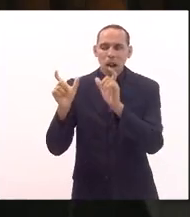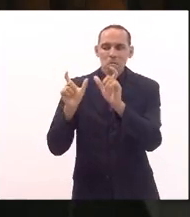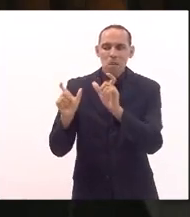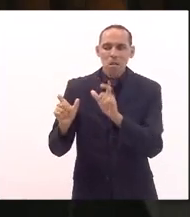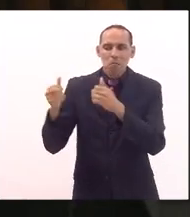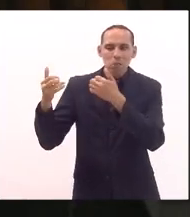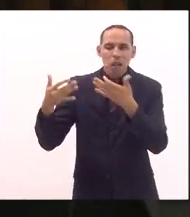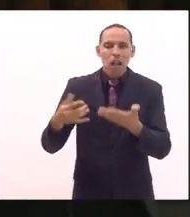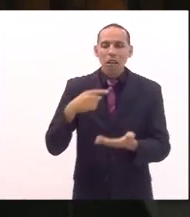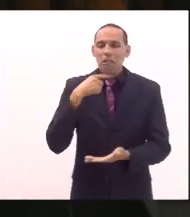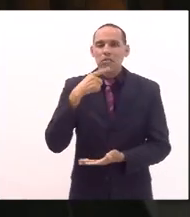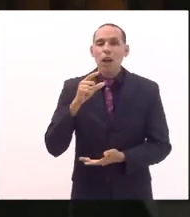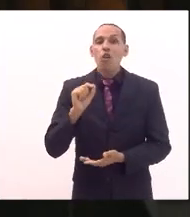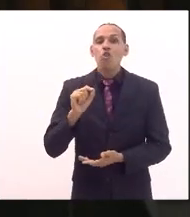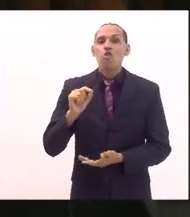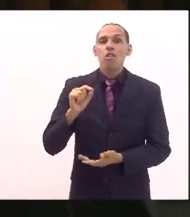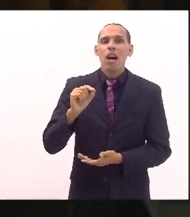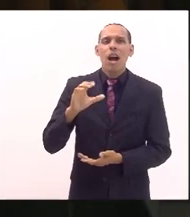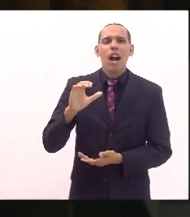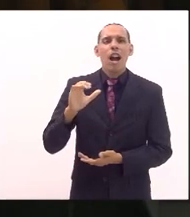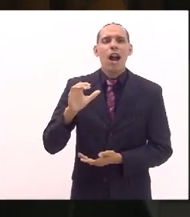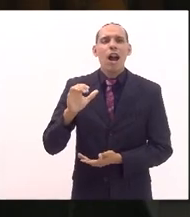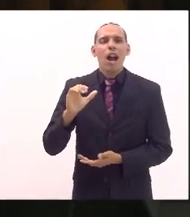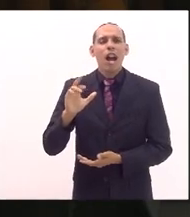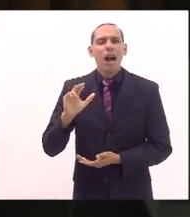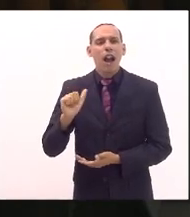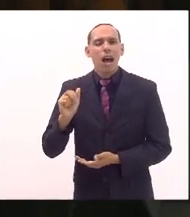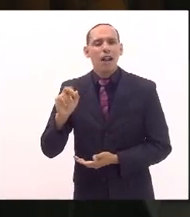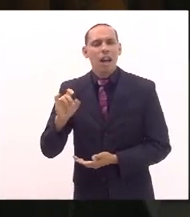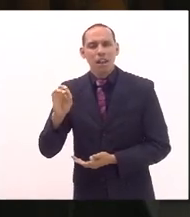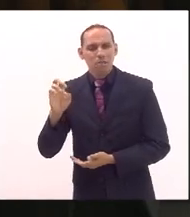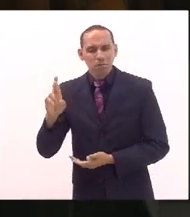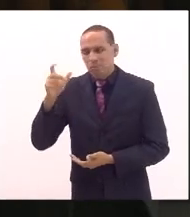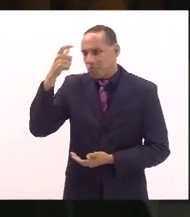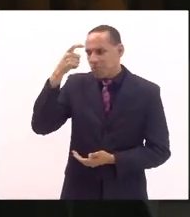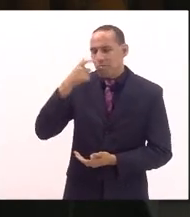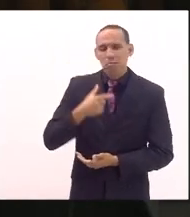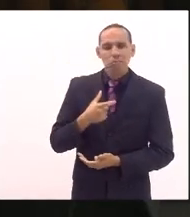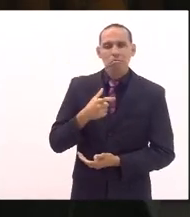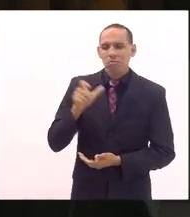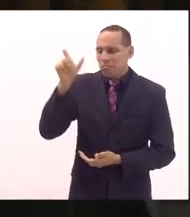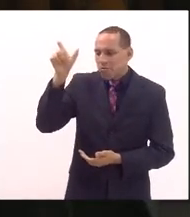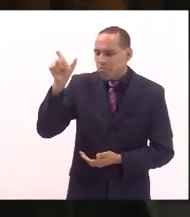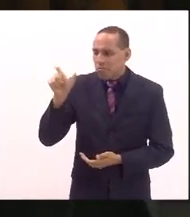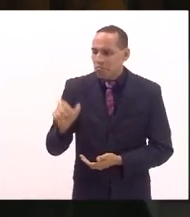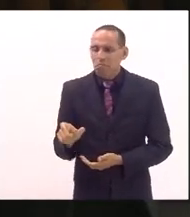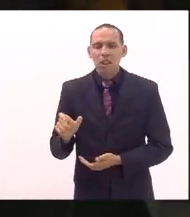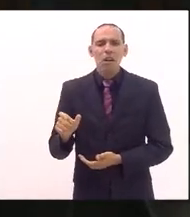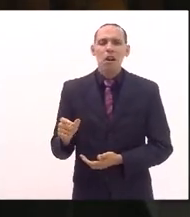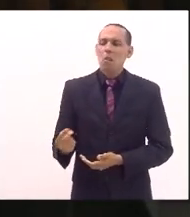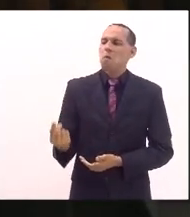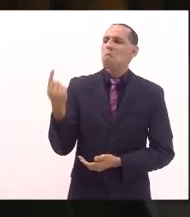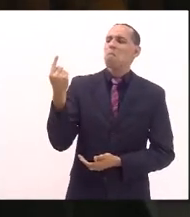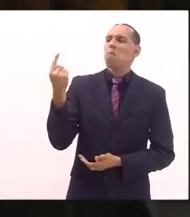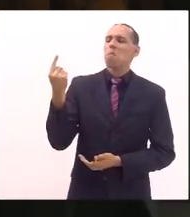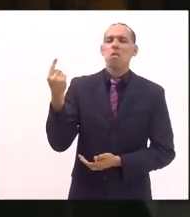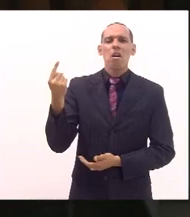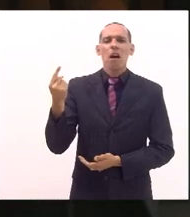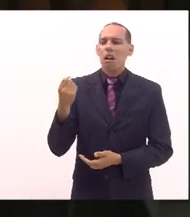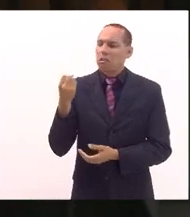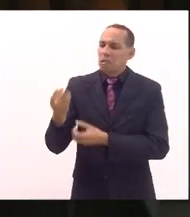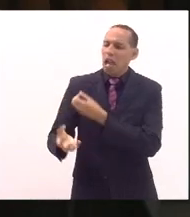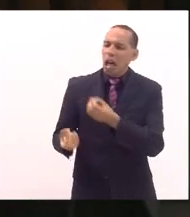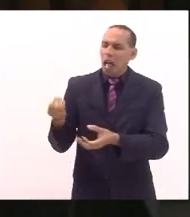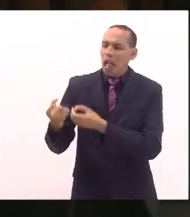o caráter a generosidade de se ser humano ímpar e